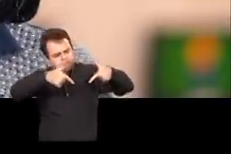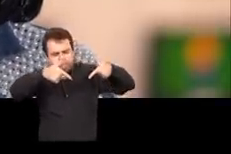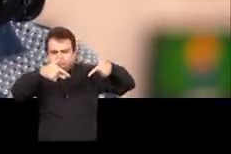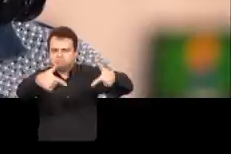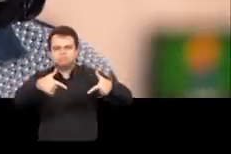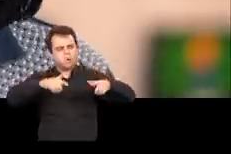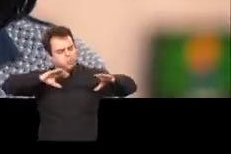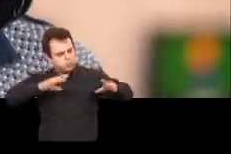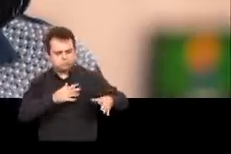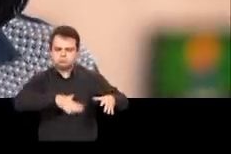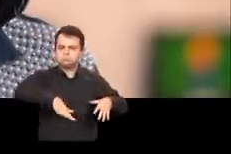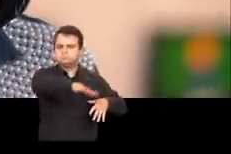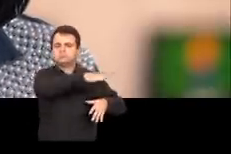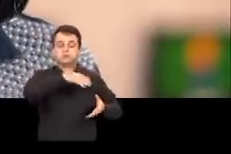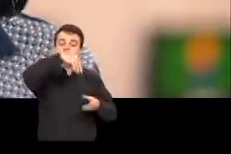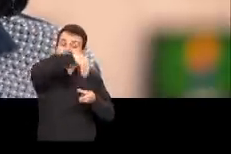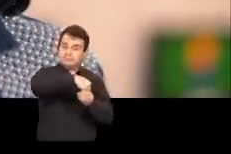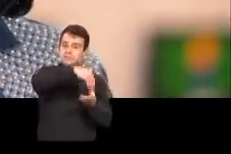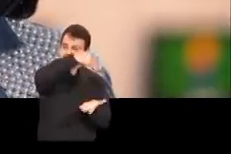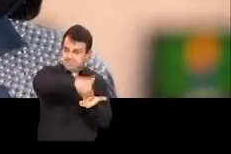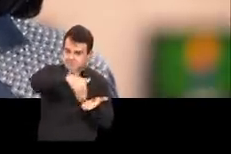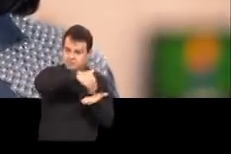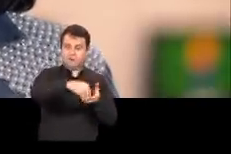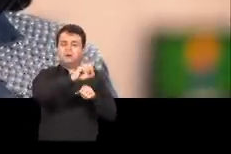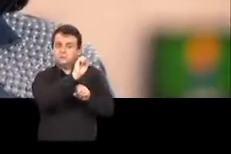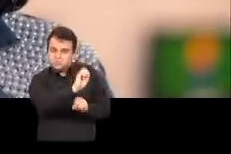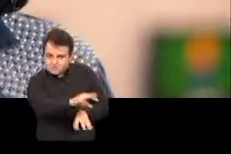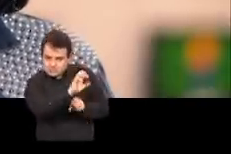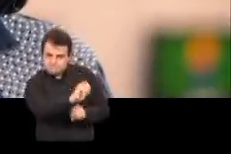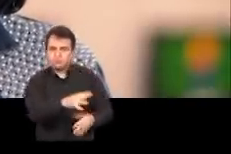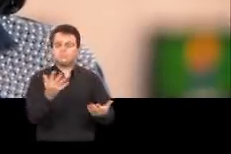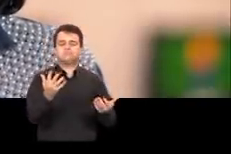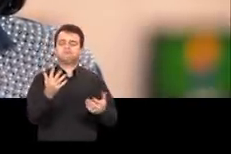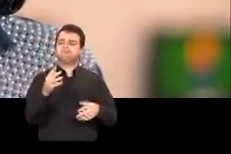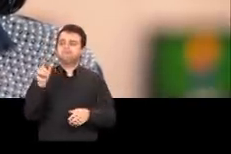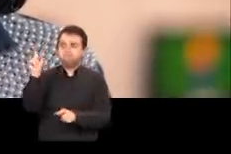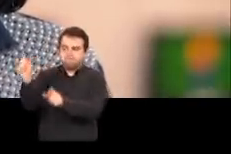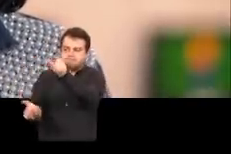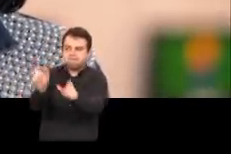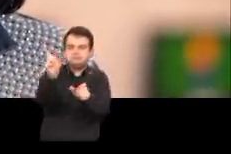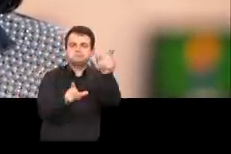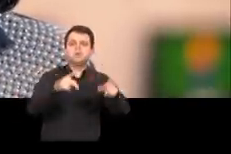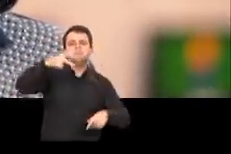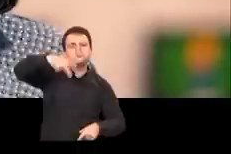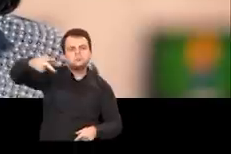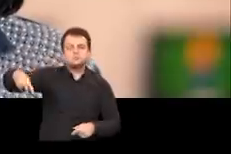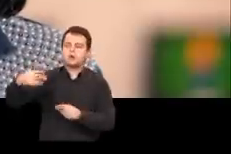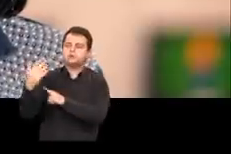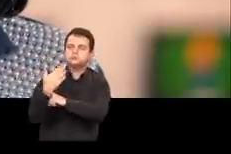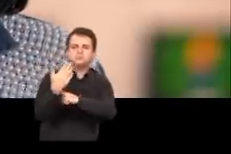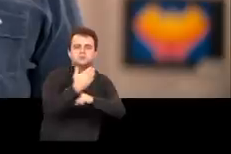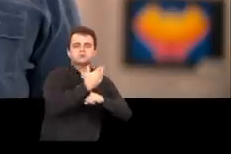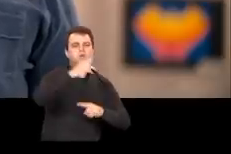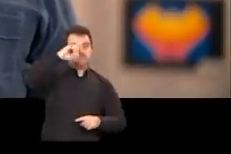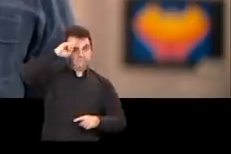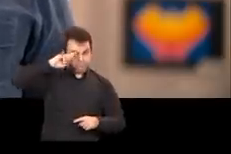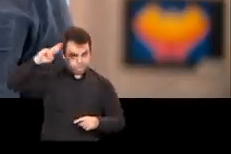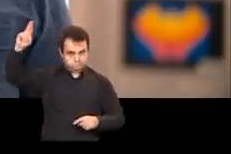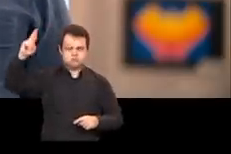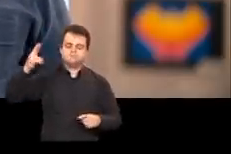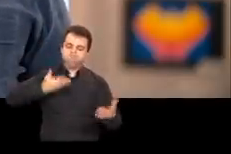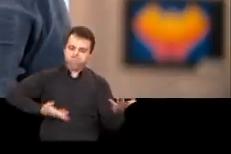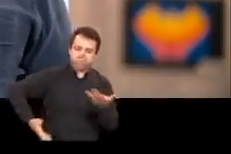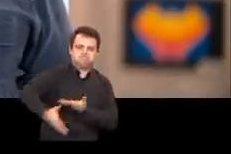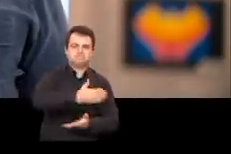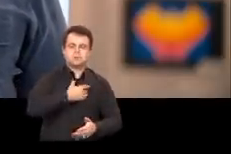por toda a equipe da Secretaria Municipal de Educação, com a colaboração de todos os professores e gestores, passaremos